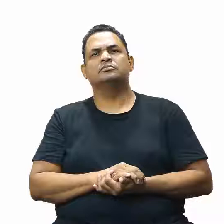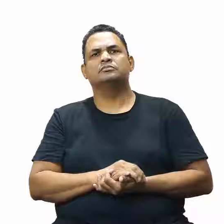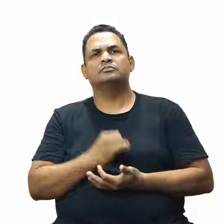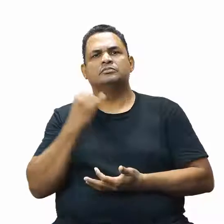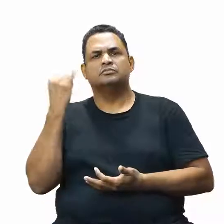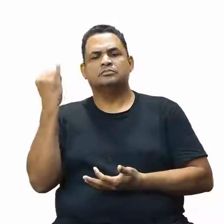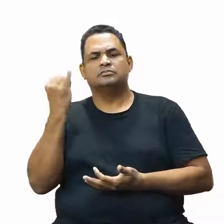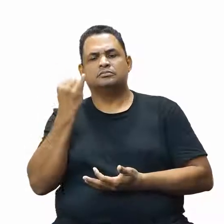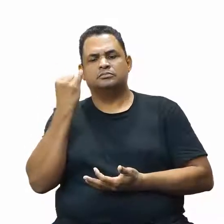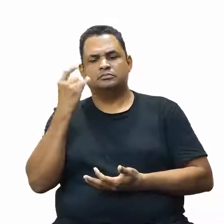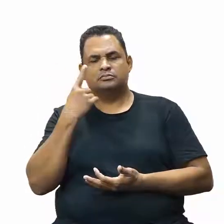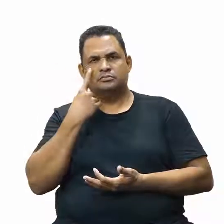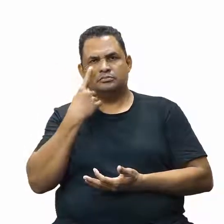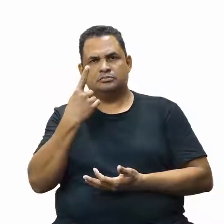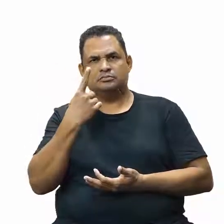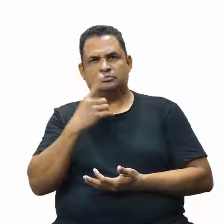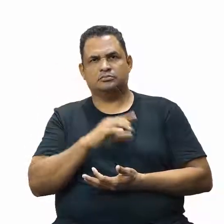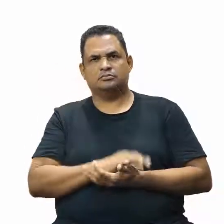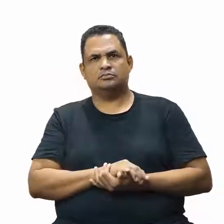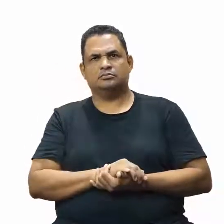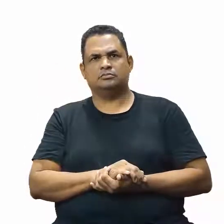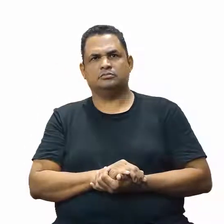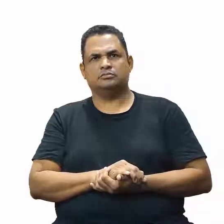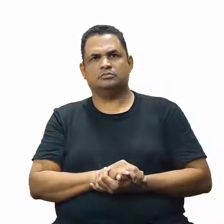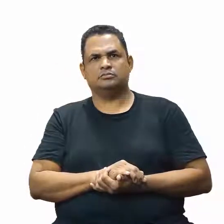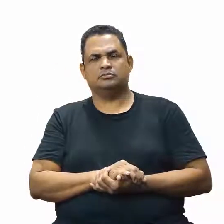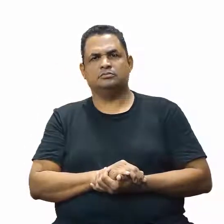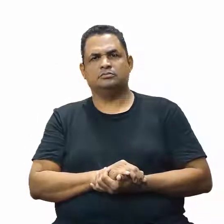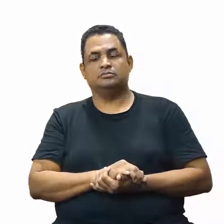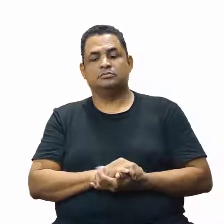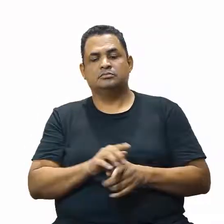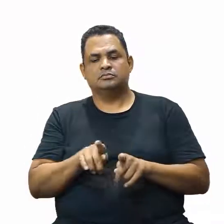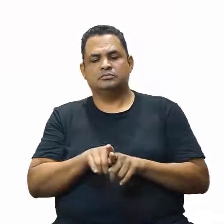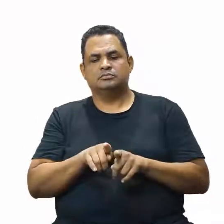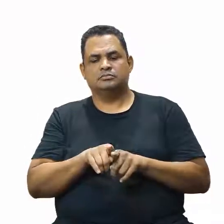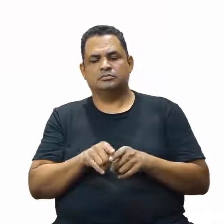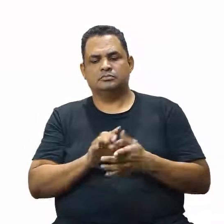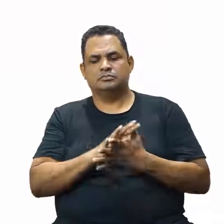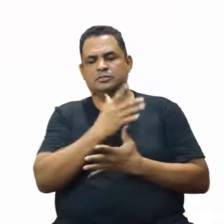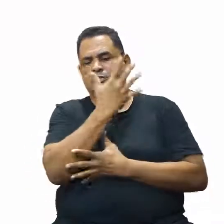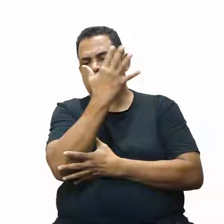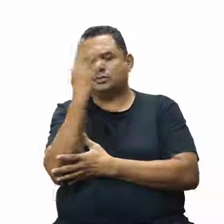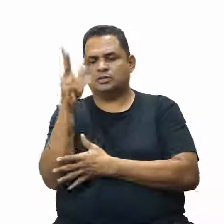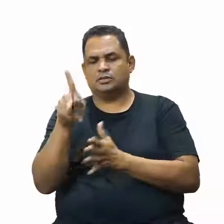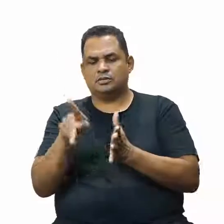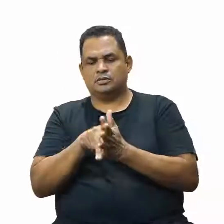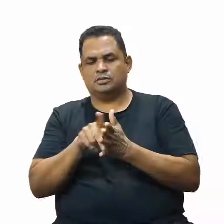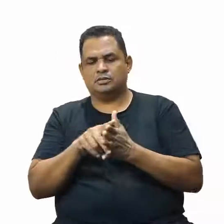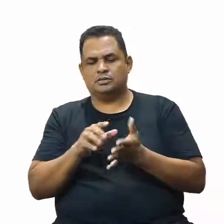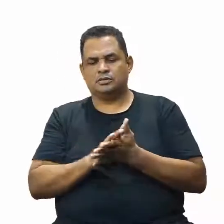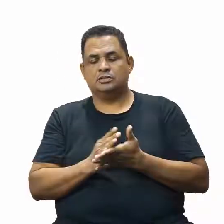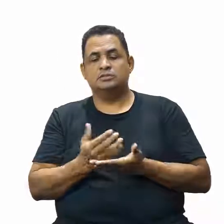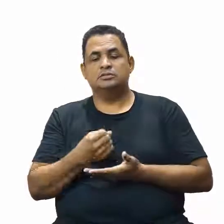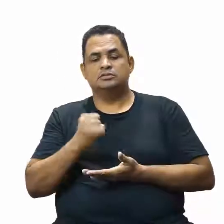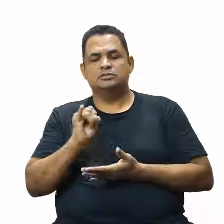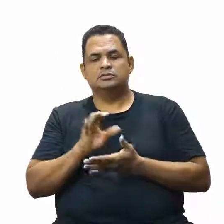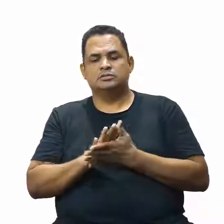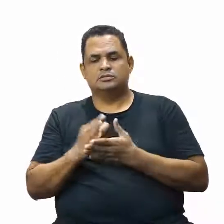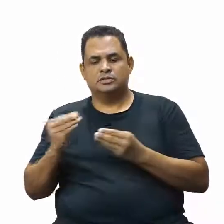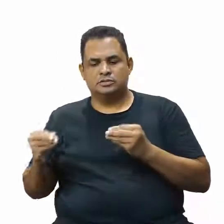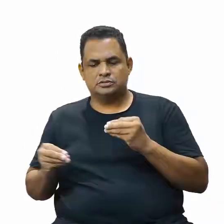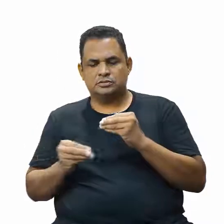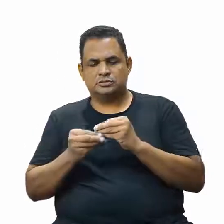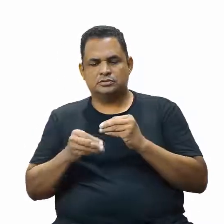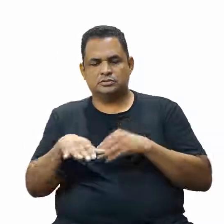Importante verificar em relação às plantas nativas. Se você for inserir,